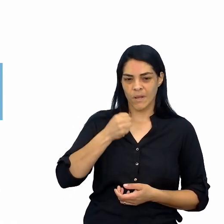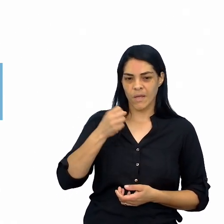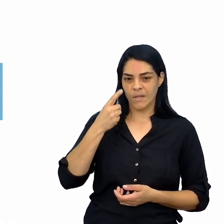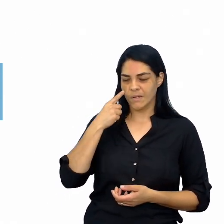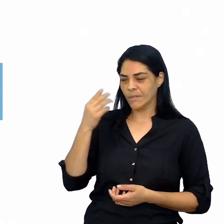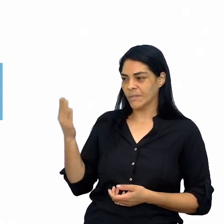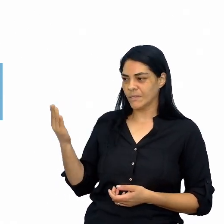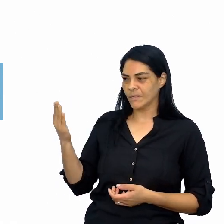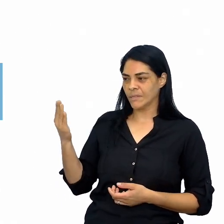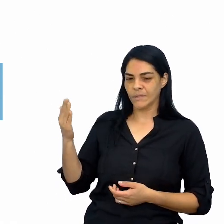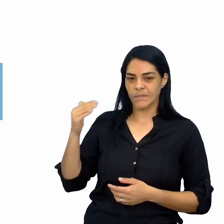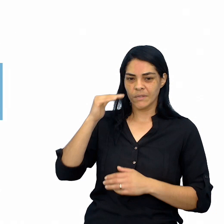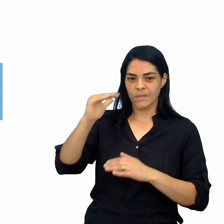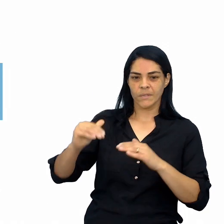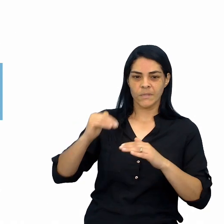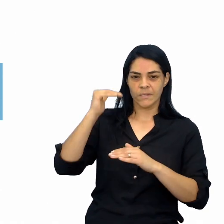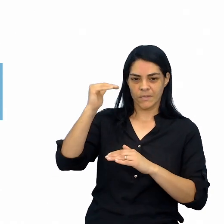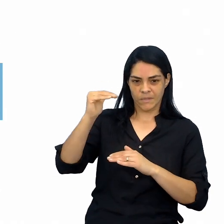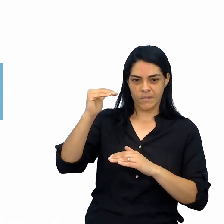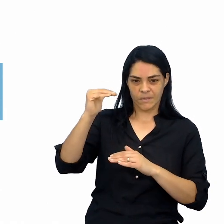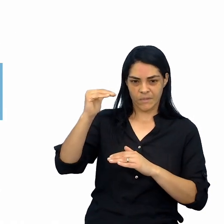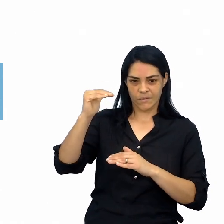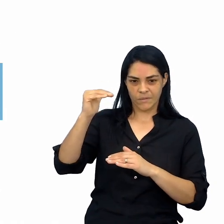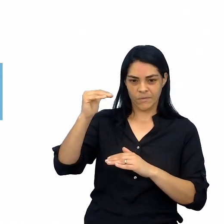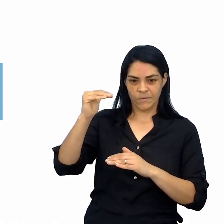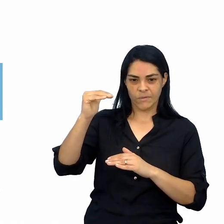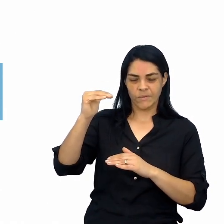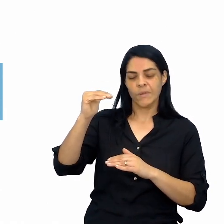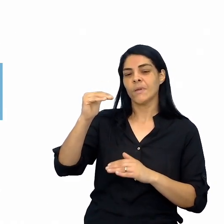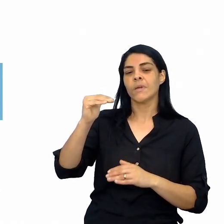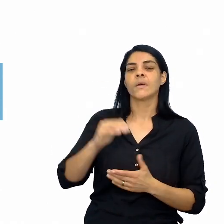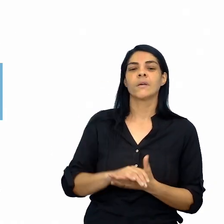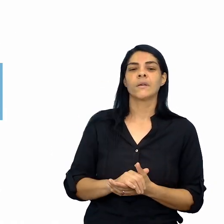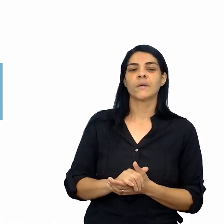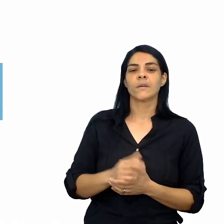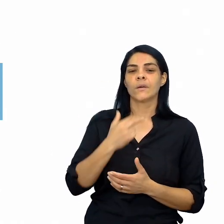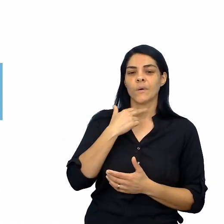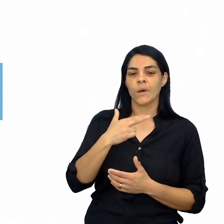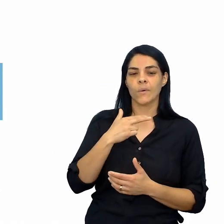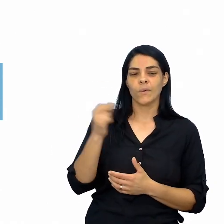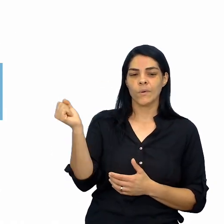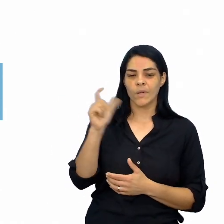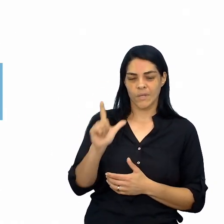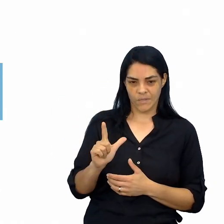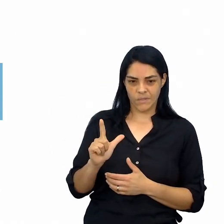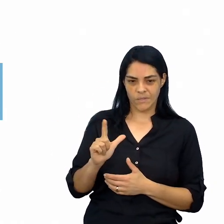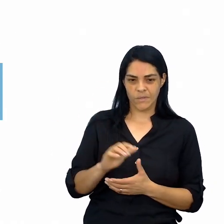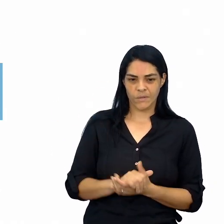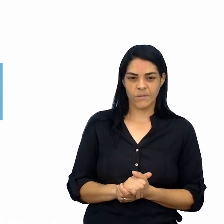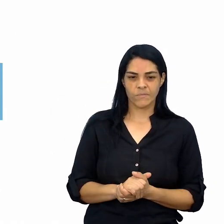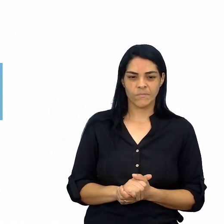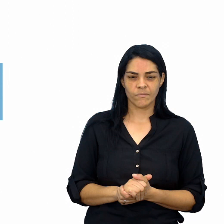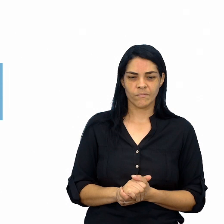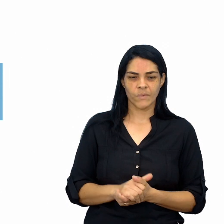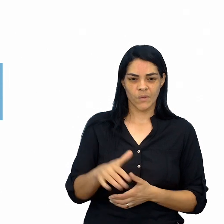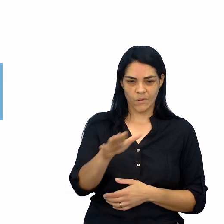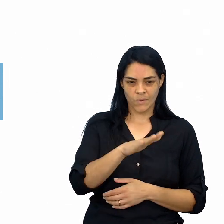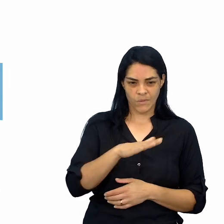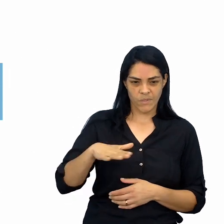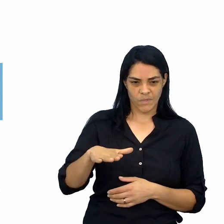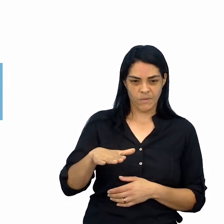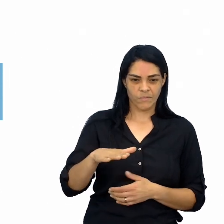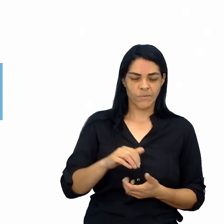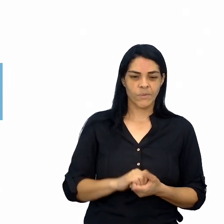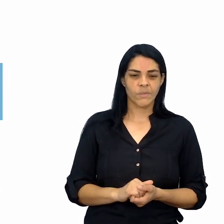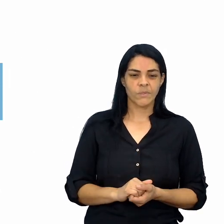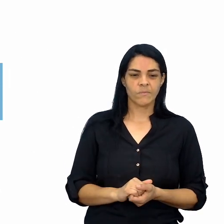e acima de outros que estão em azul, né? O campo de atuação, ou melhor, os campos de